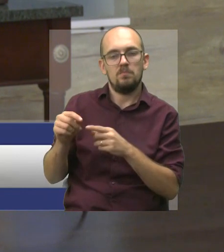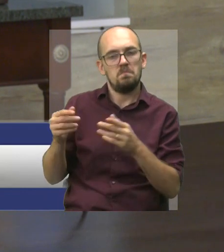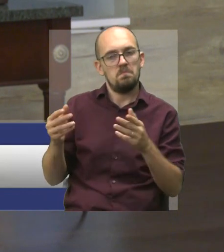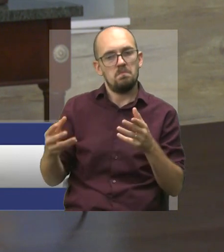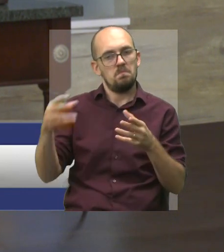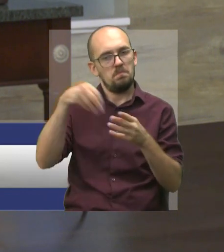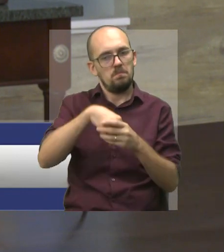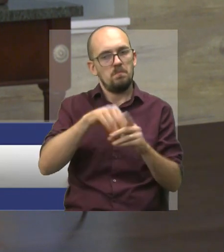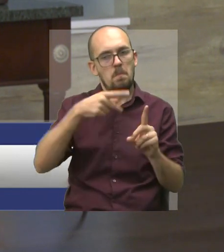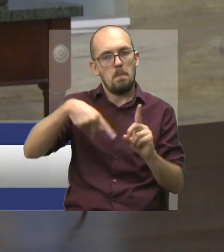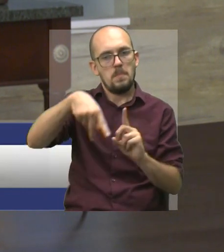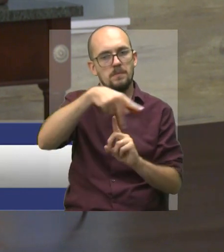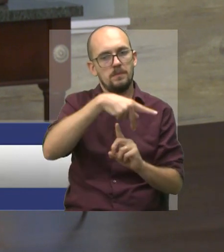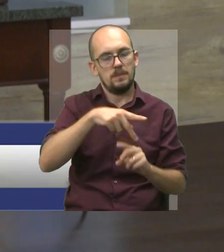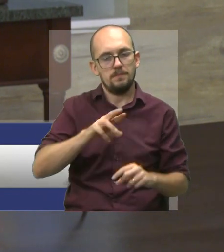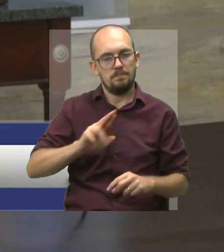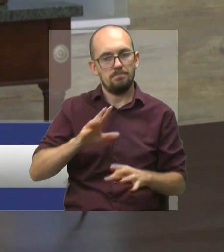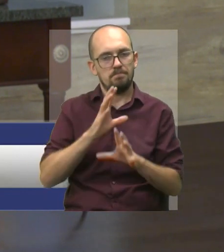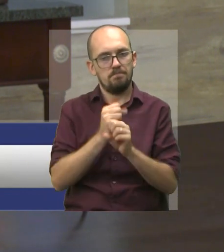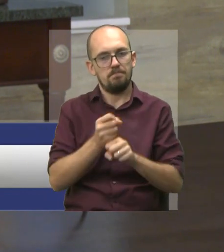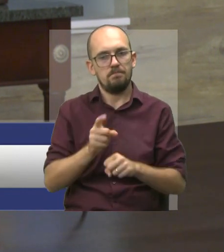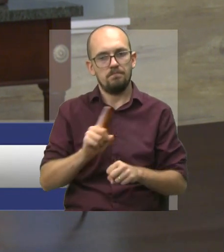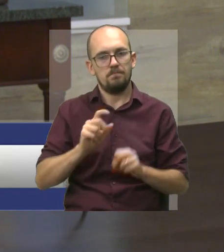para a aposentadoria.